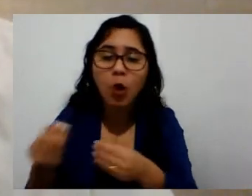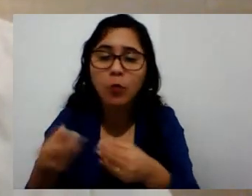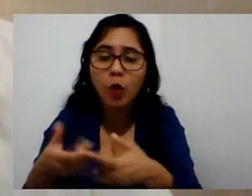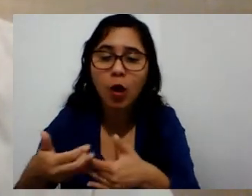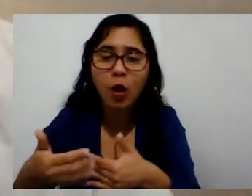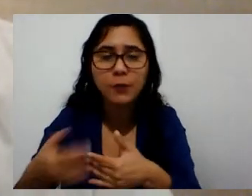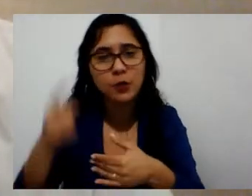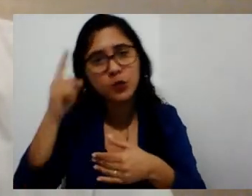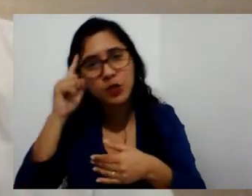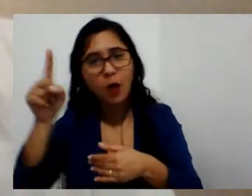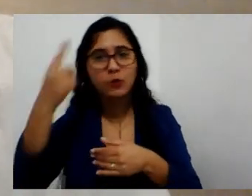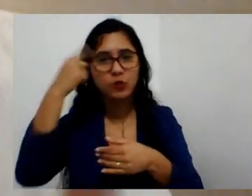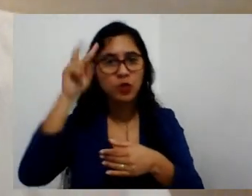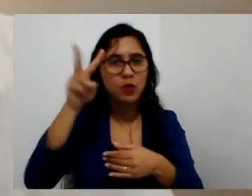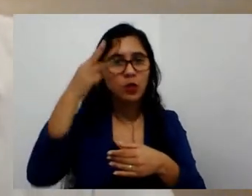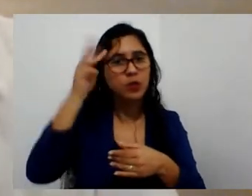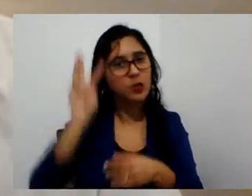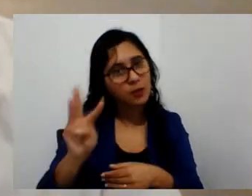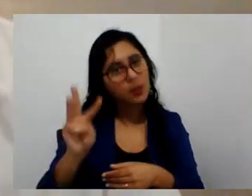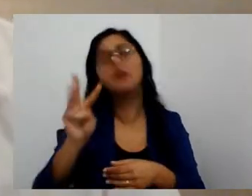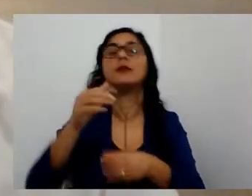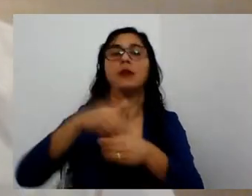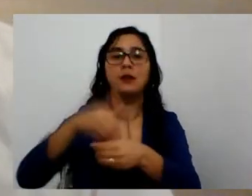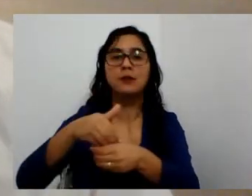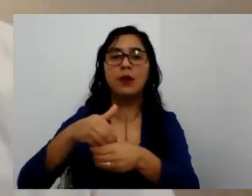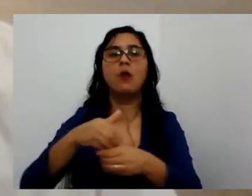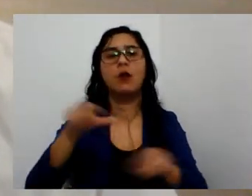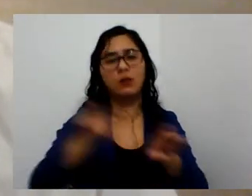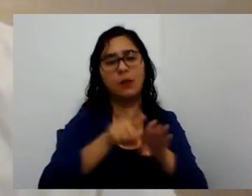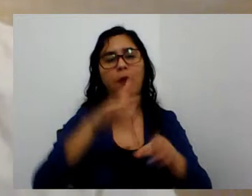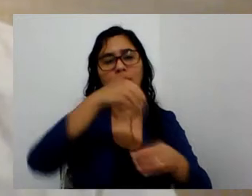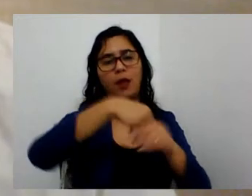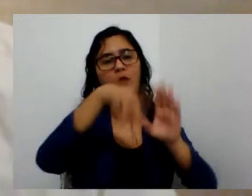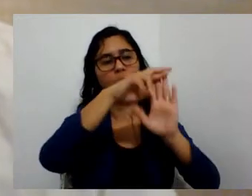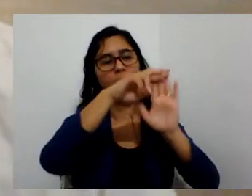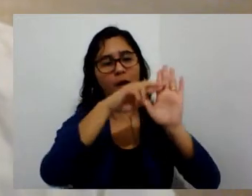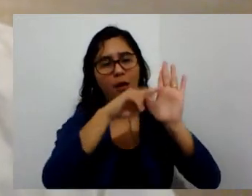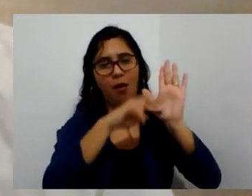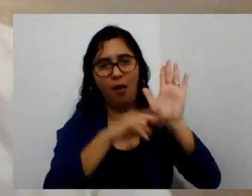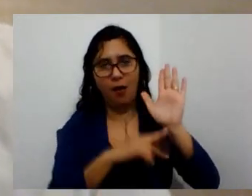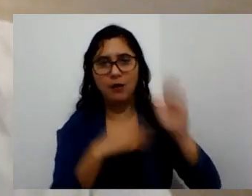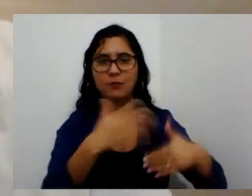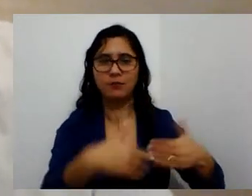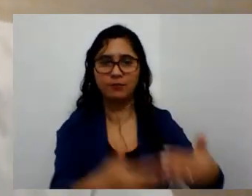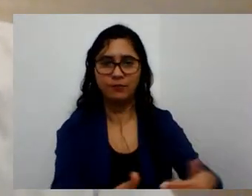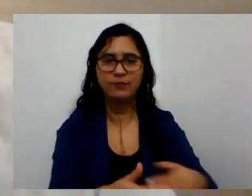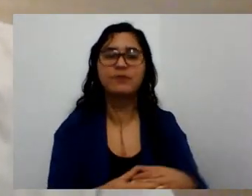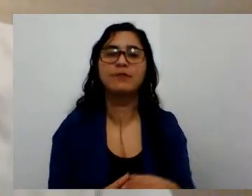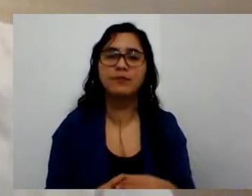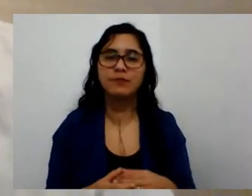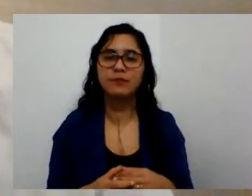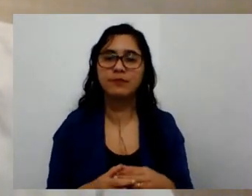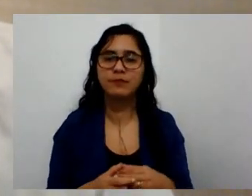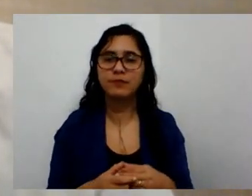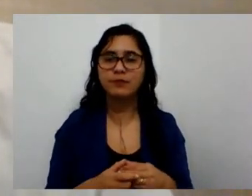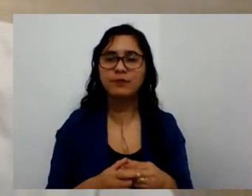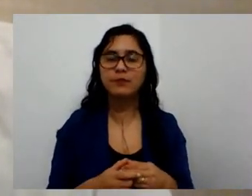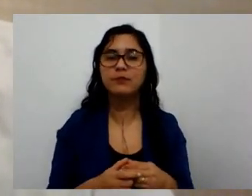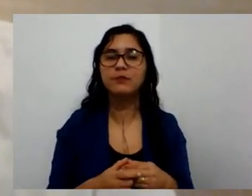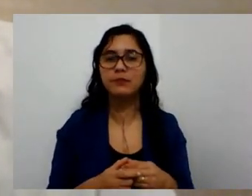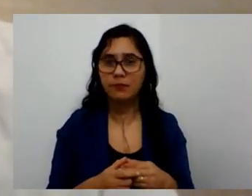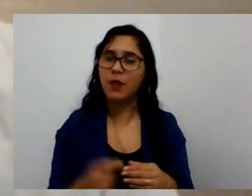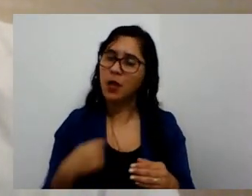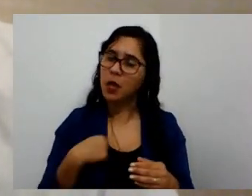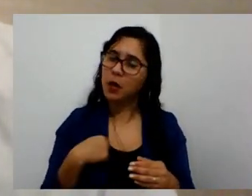3 dias da eleição, né? E todas as outras regras relativas a esse processo, né? E com isso, acredito